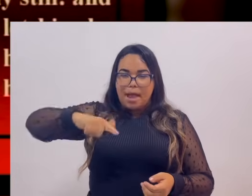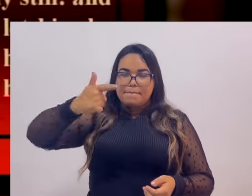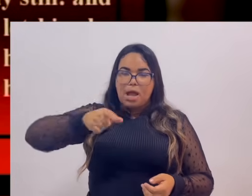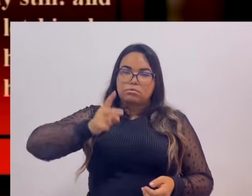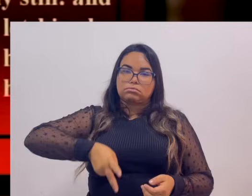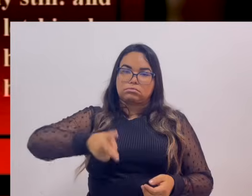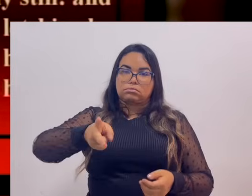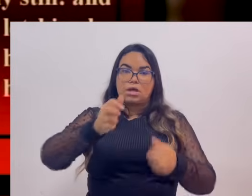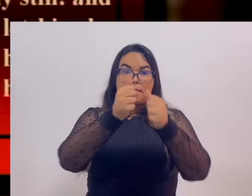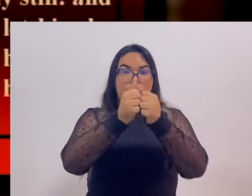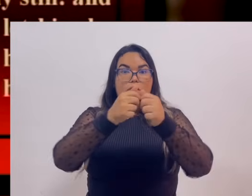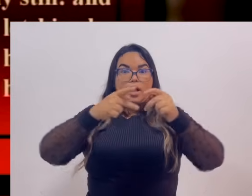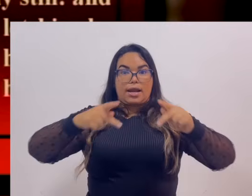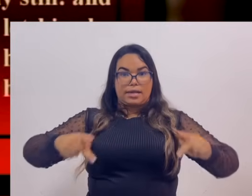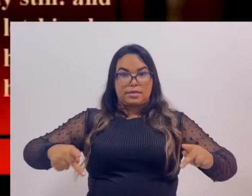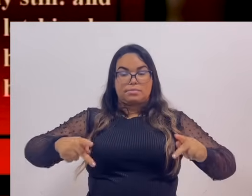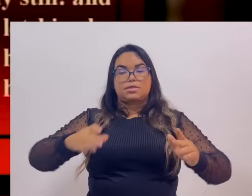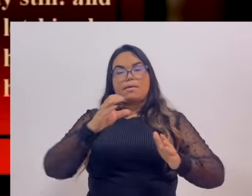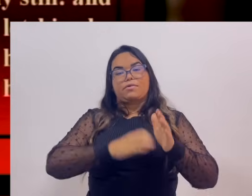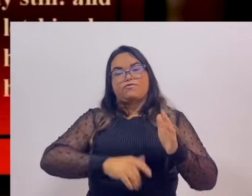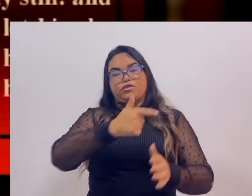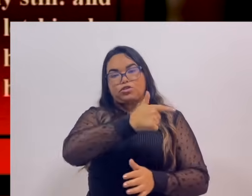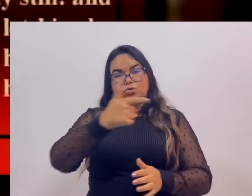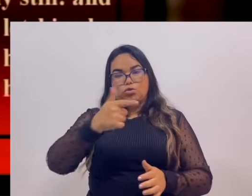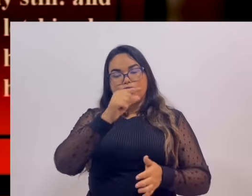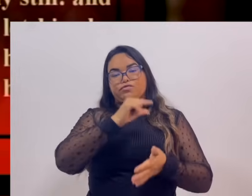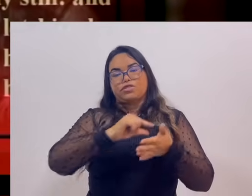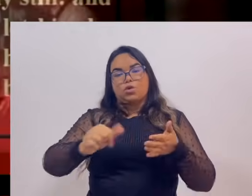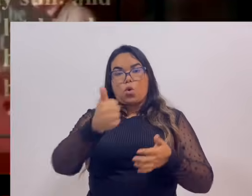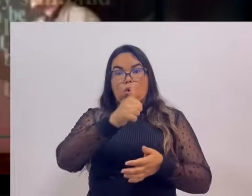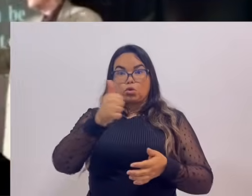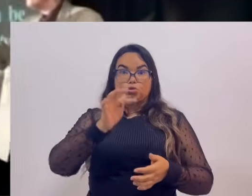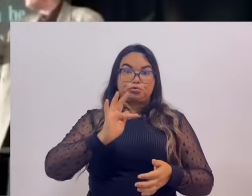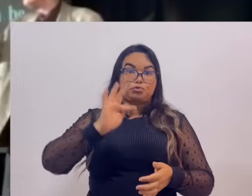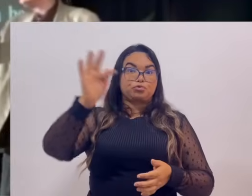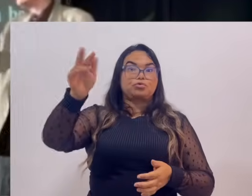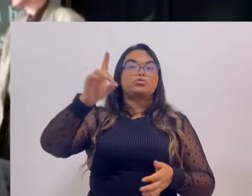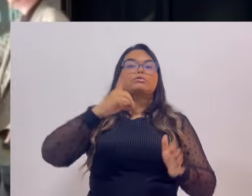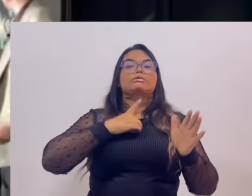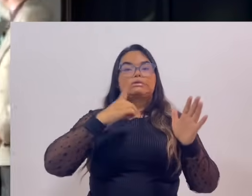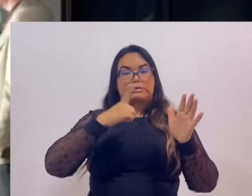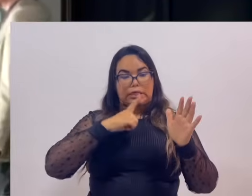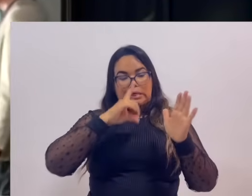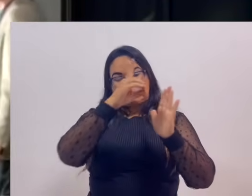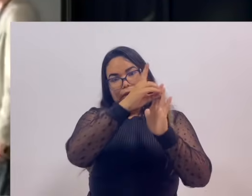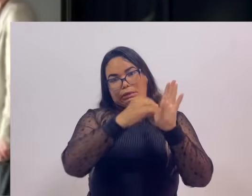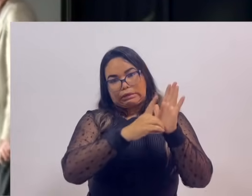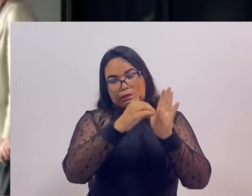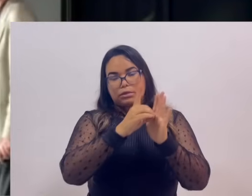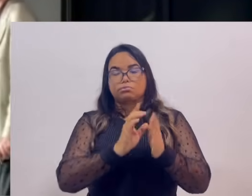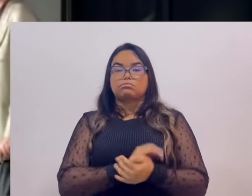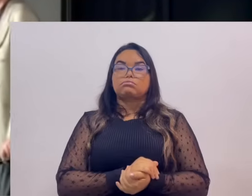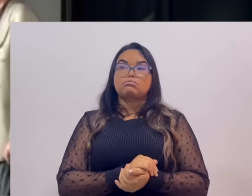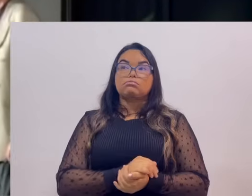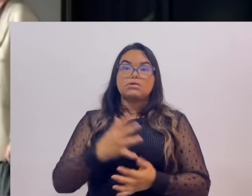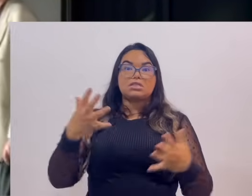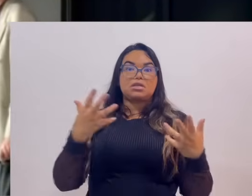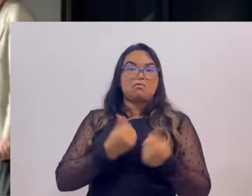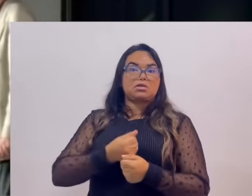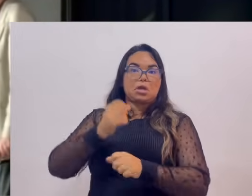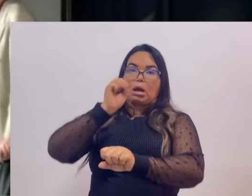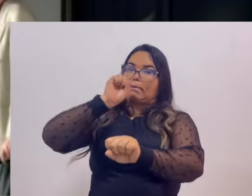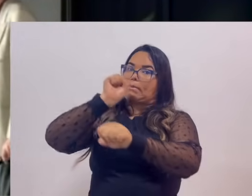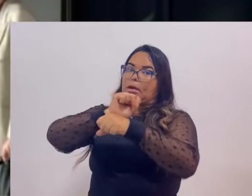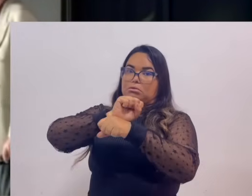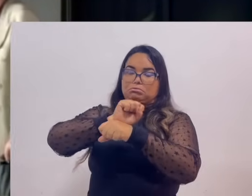justiça ainda e quem é santo seja santificado ainda Apocalipse 22 11 muito em breve este decreto